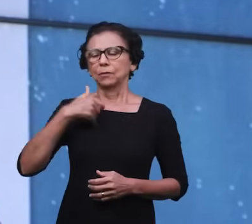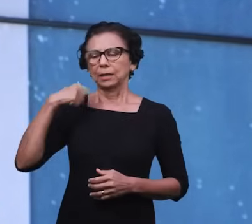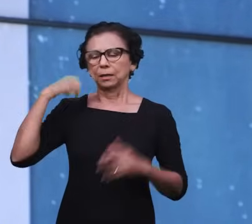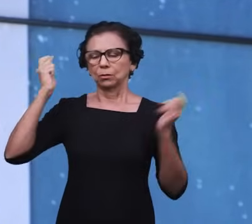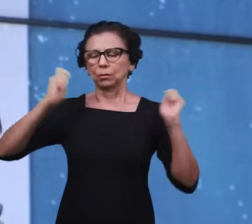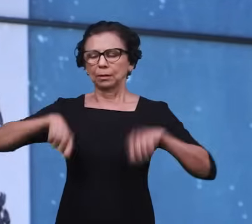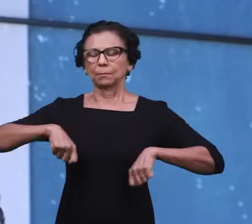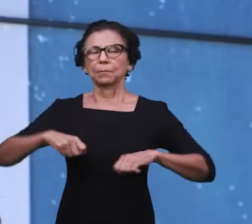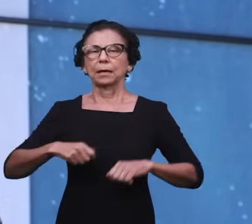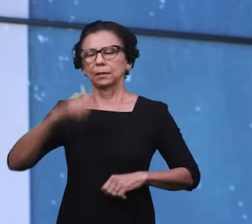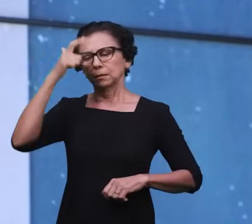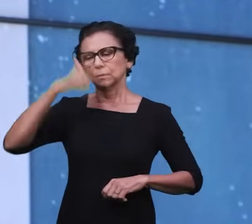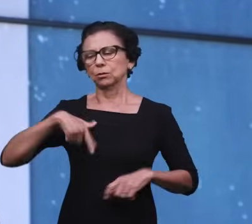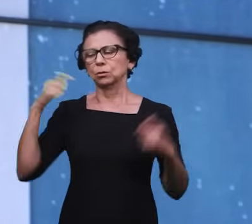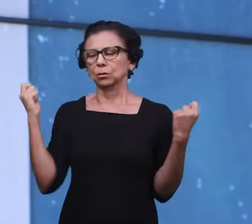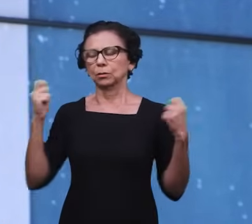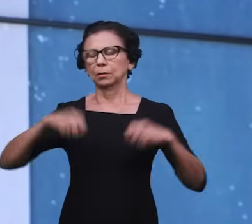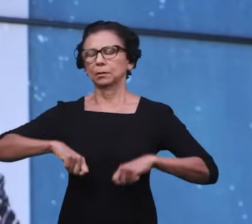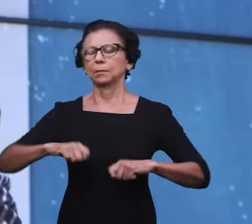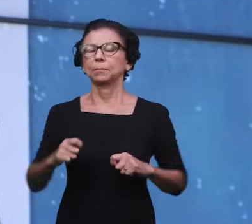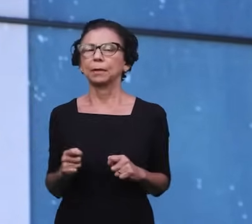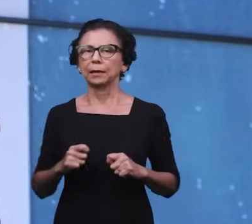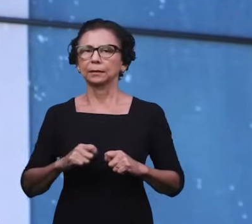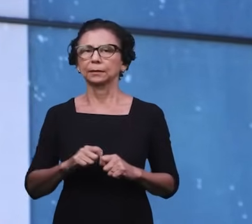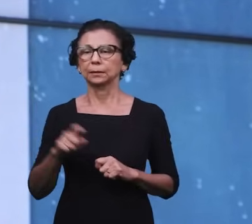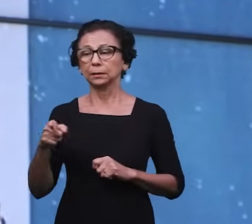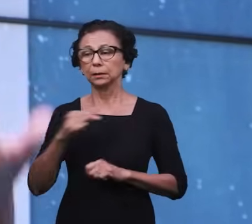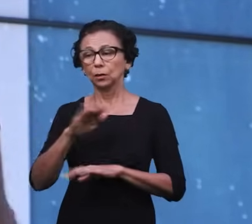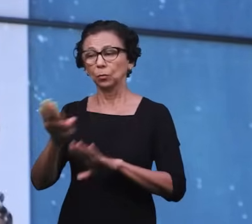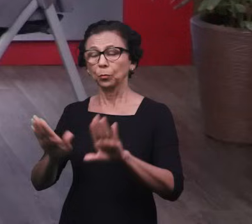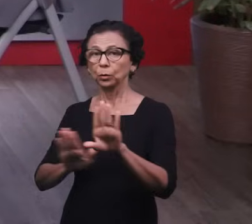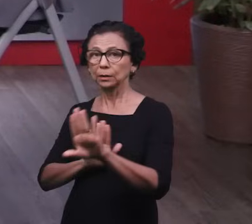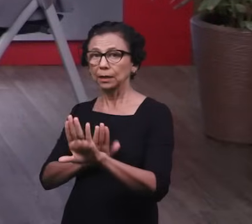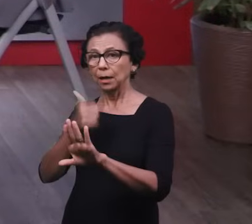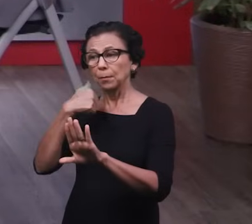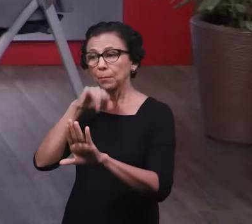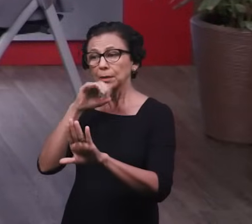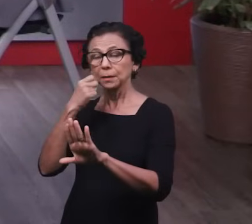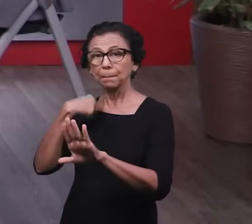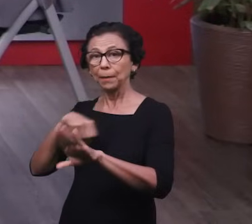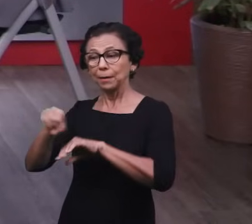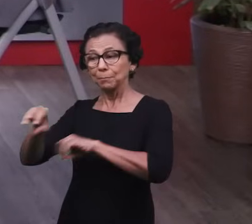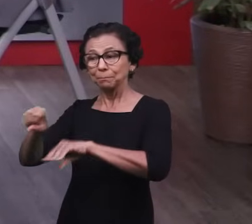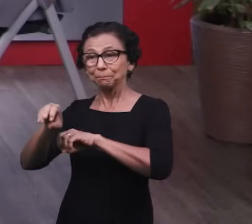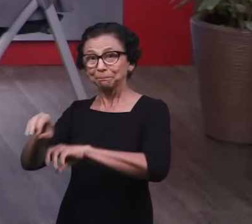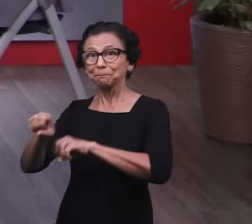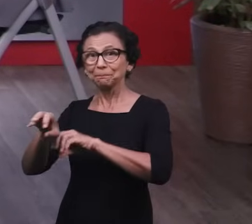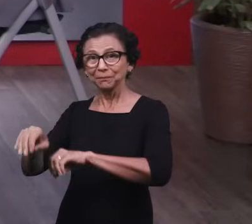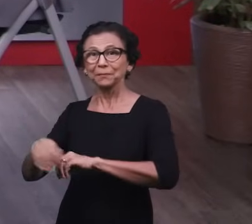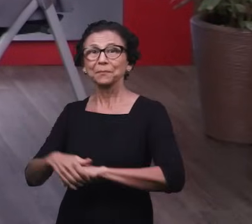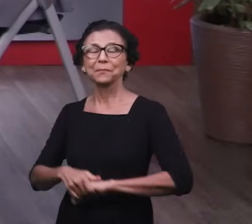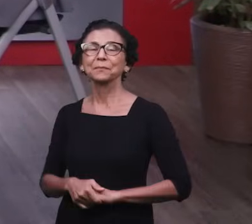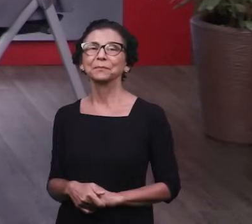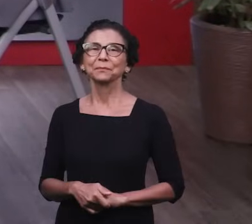primeiro. E ninguém mais poderoso do que pai e mãe para a criança se sentir assim, né? Inclusive, nós